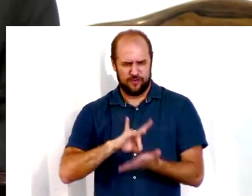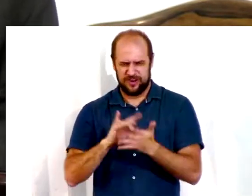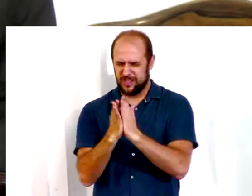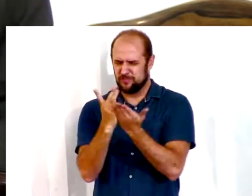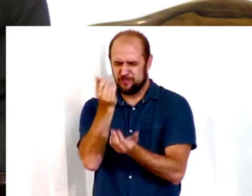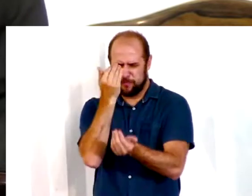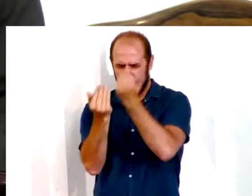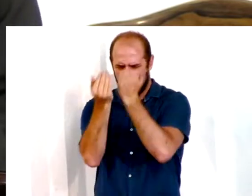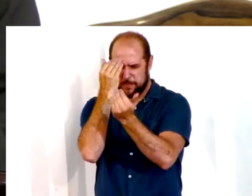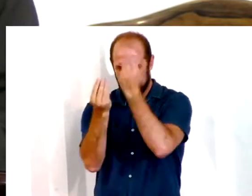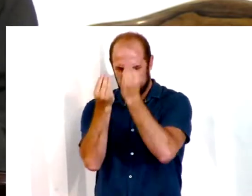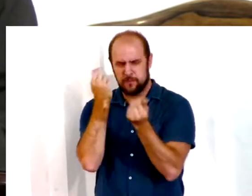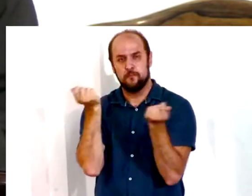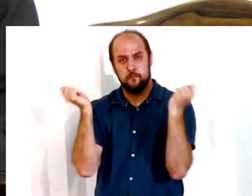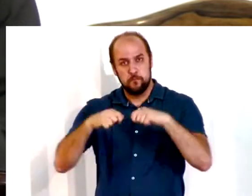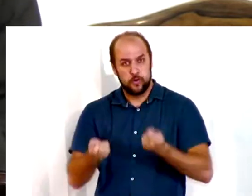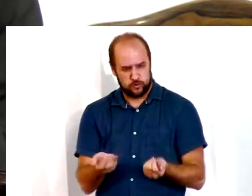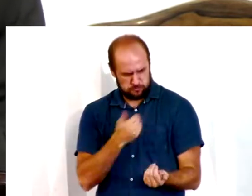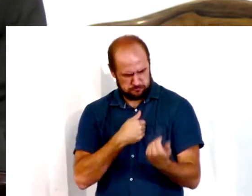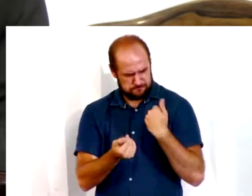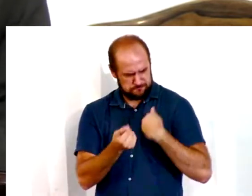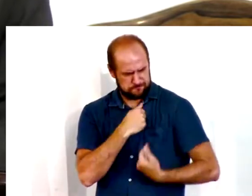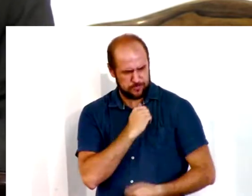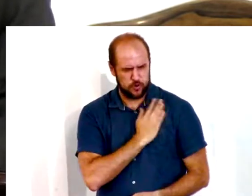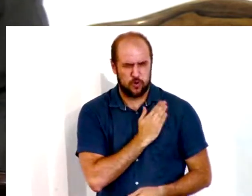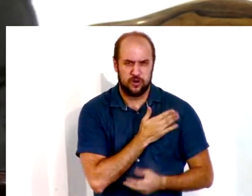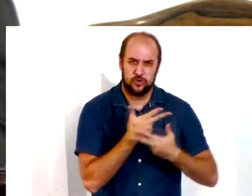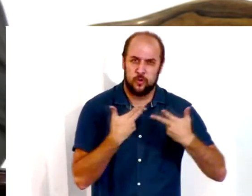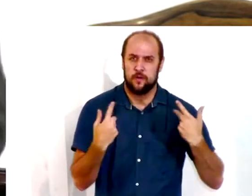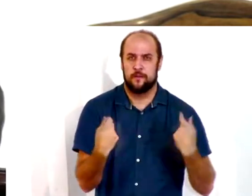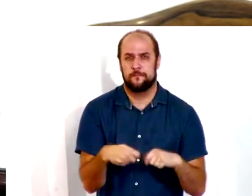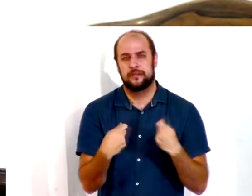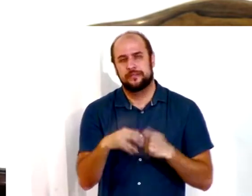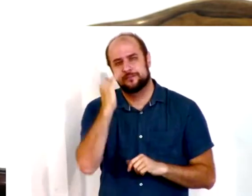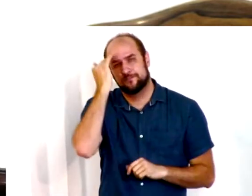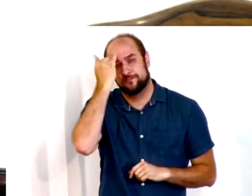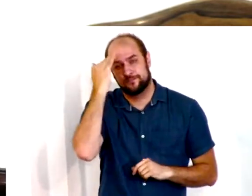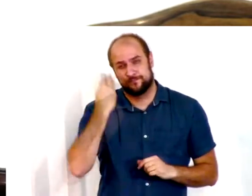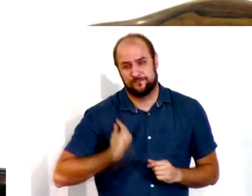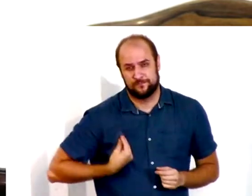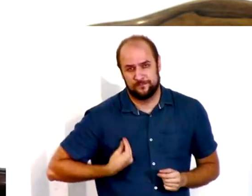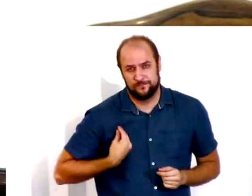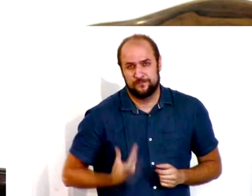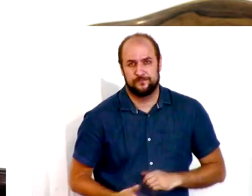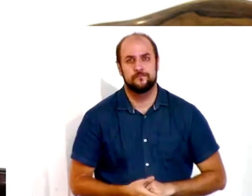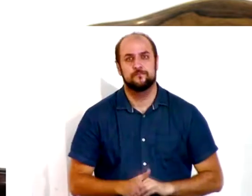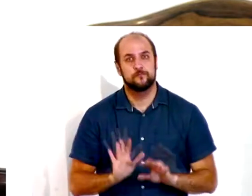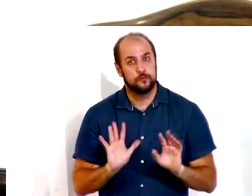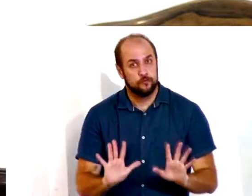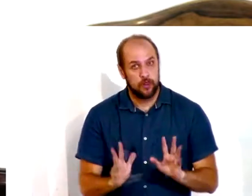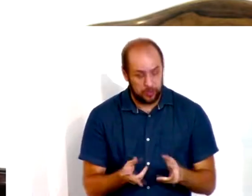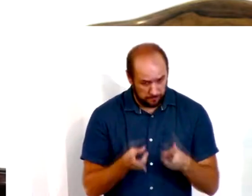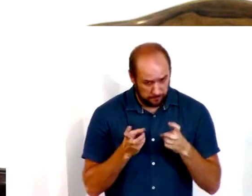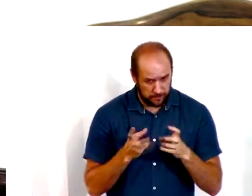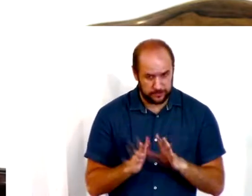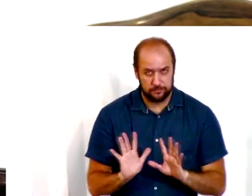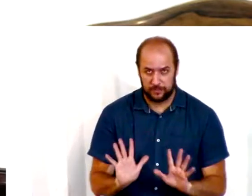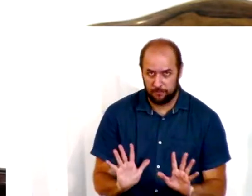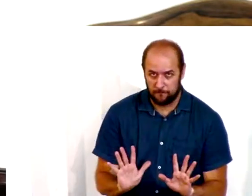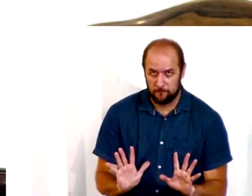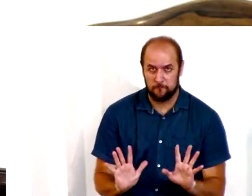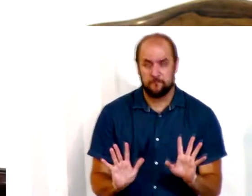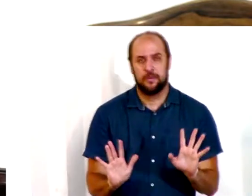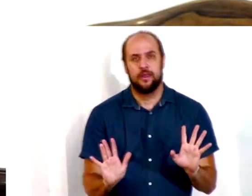imputar em nosso coração aquilo que nós precisamos entender e viver. Então perceba, meu querido irmão, minha querida